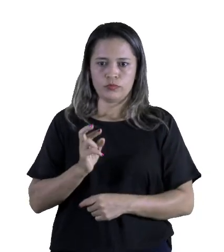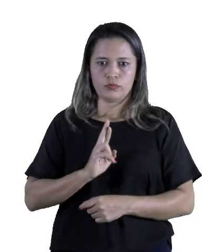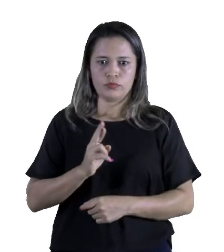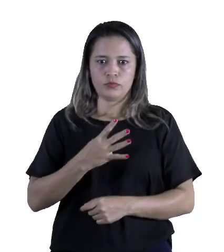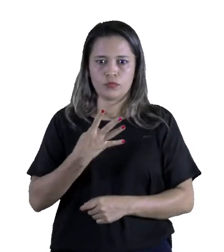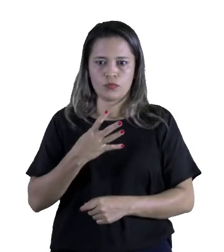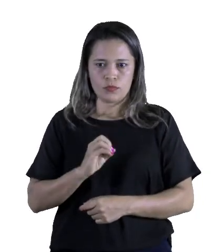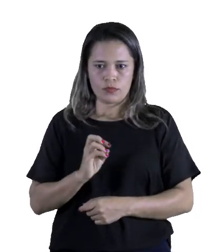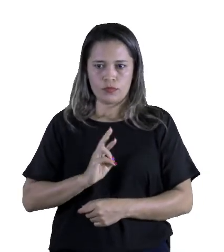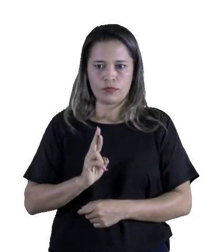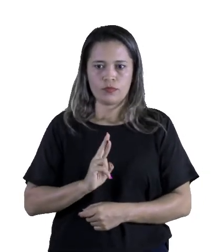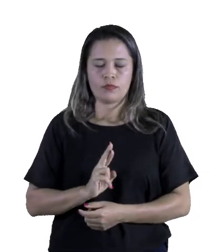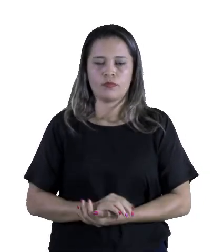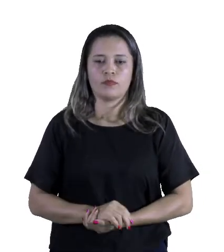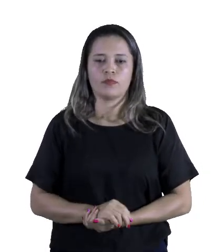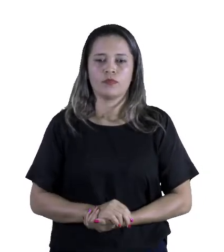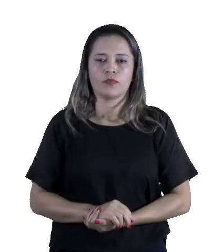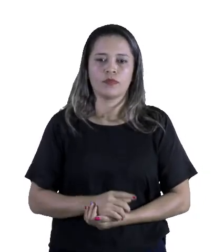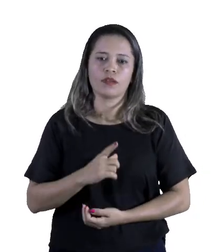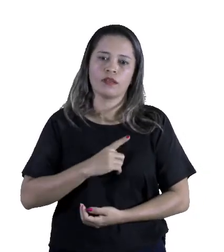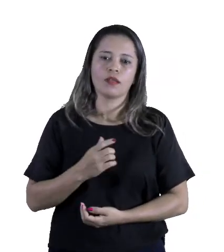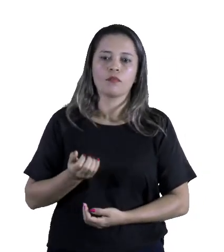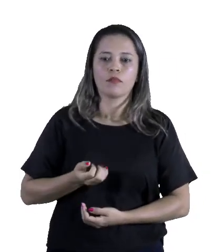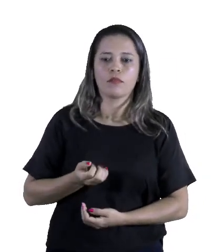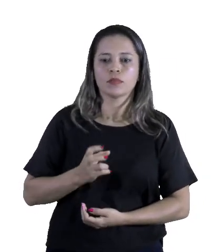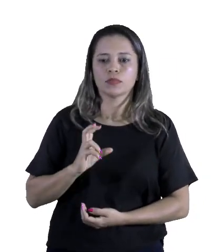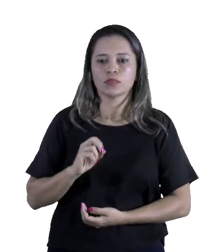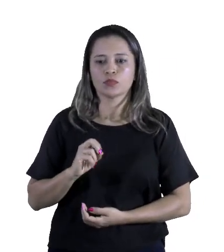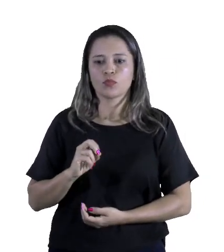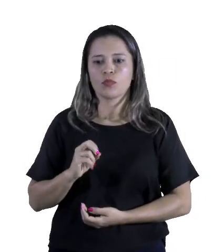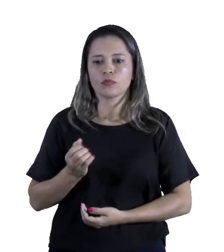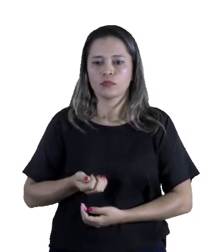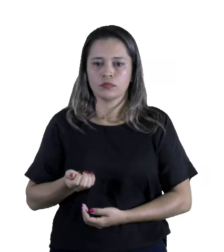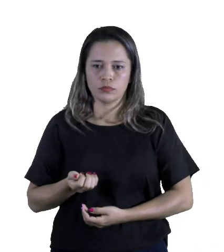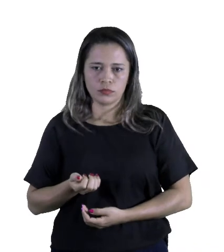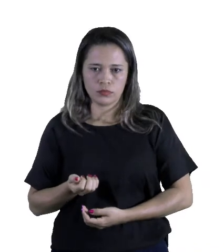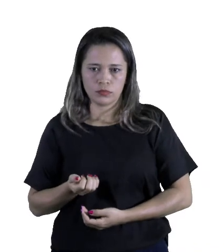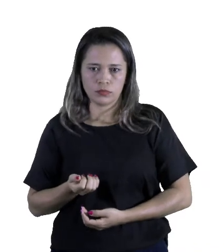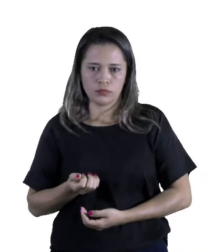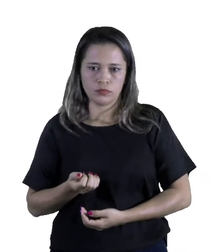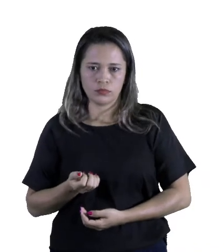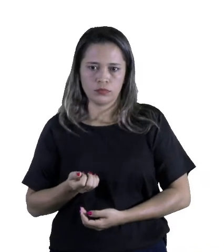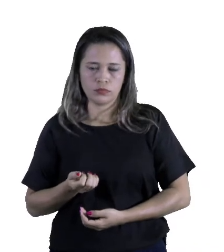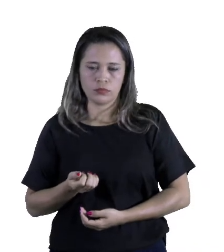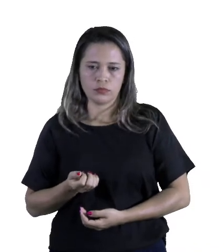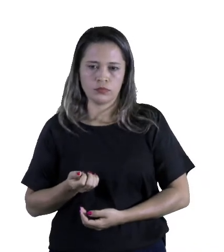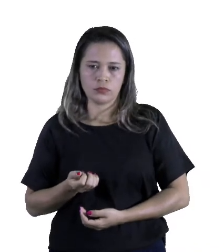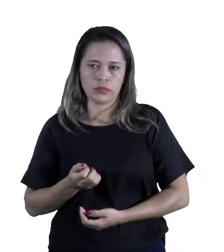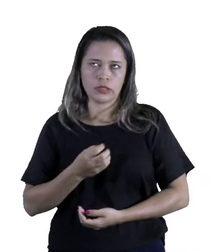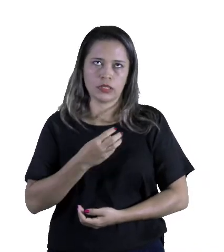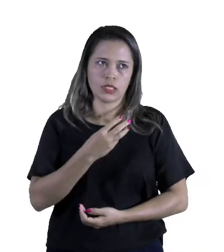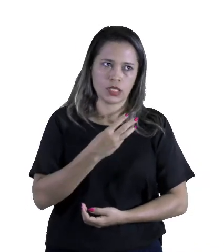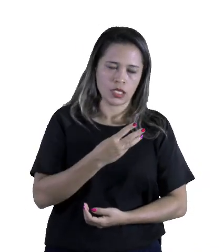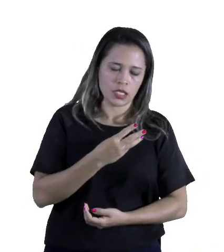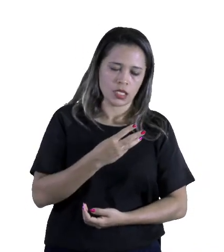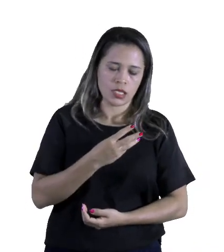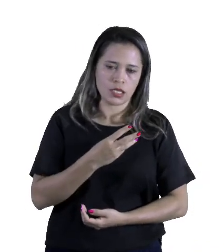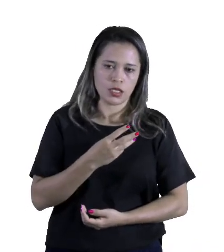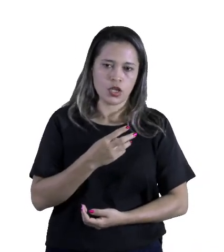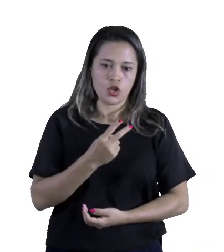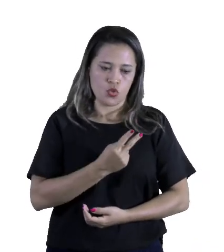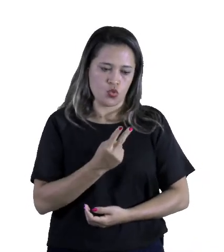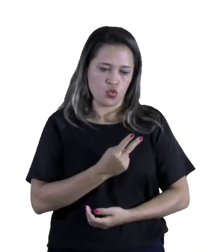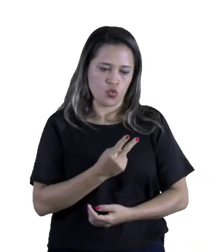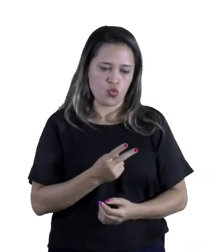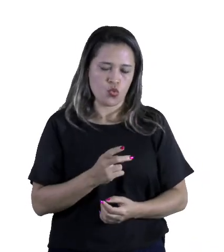R$40. Temos 3 moedas de 50 centavos. Olha só, 3 moedas de 50 centavos, 2 moedas dá R$1.